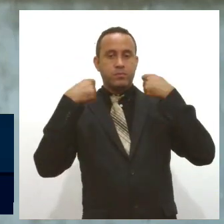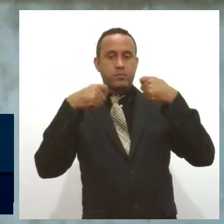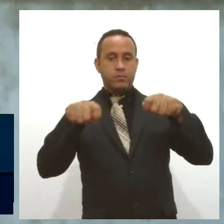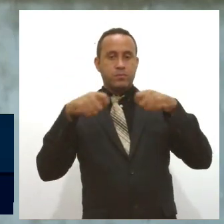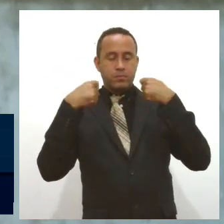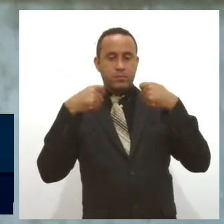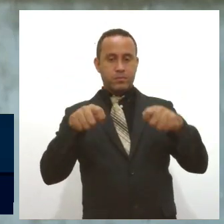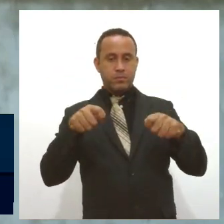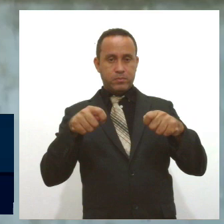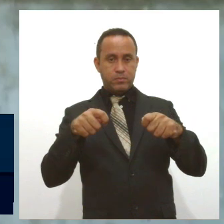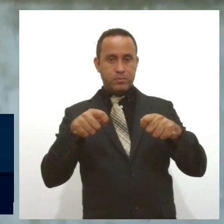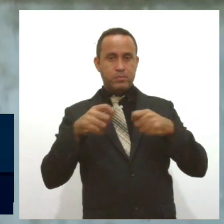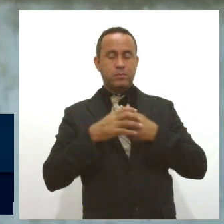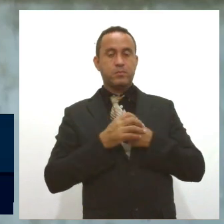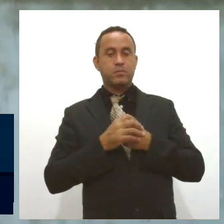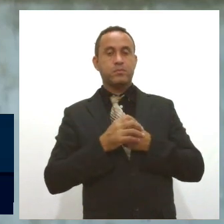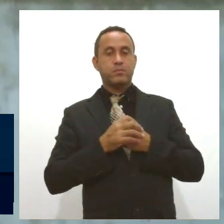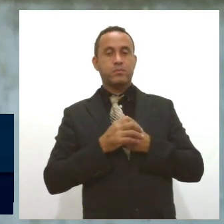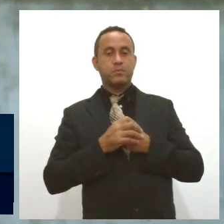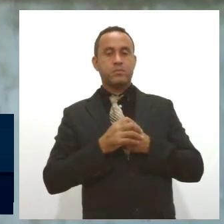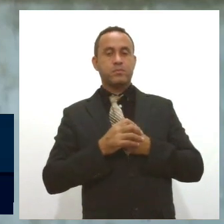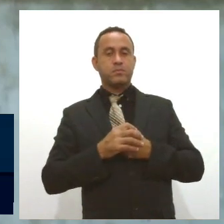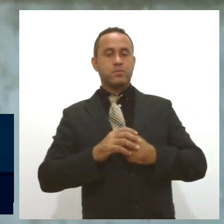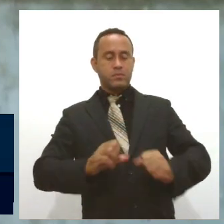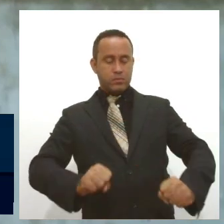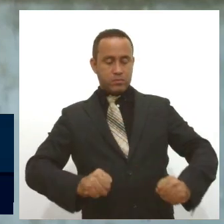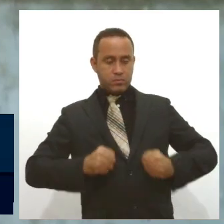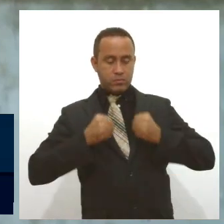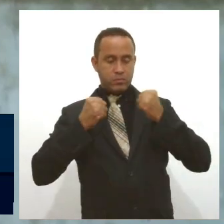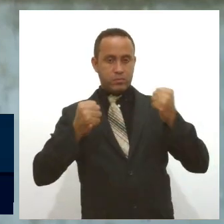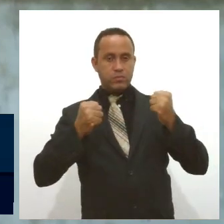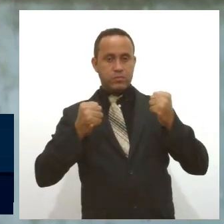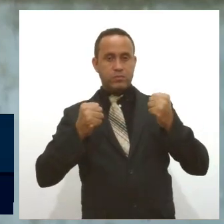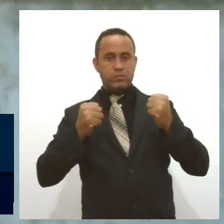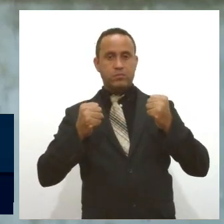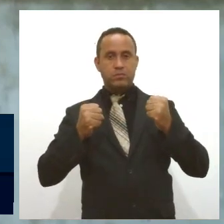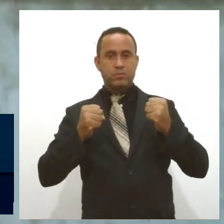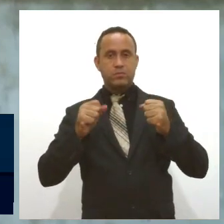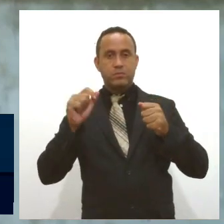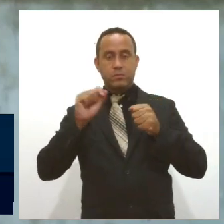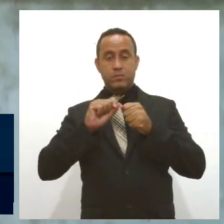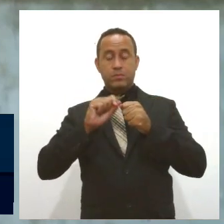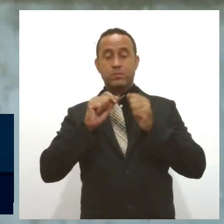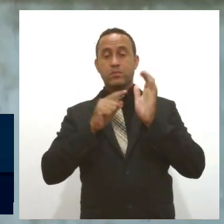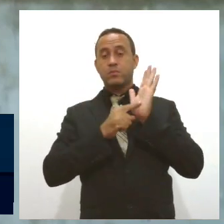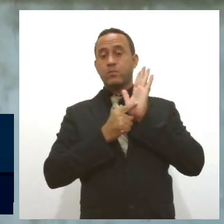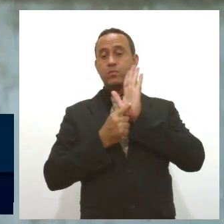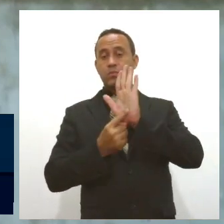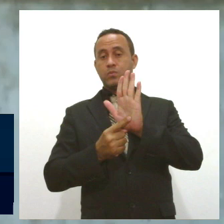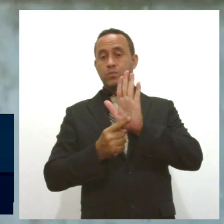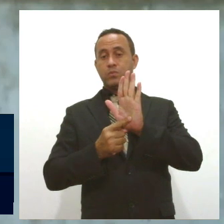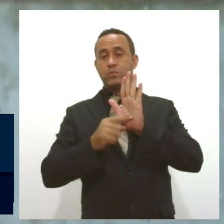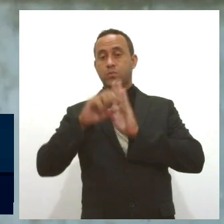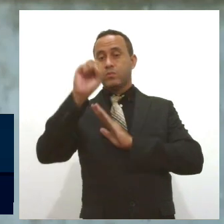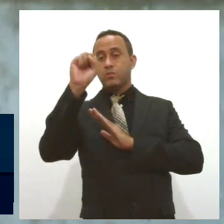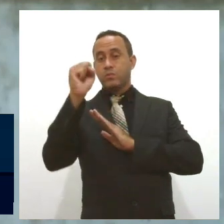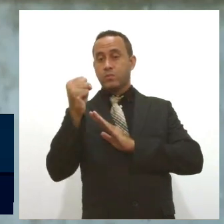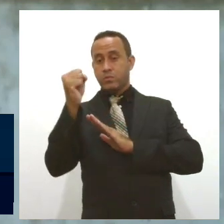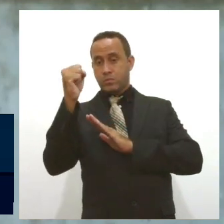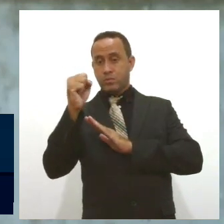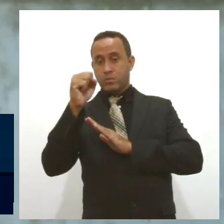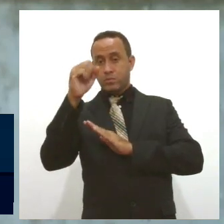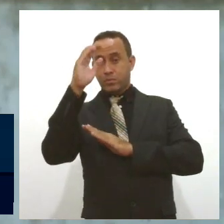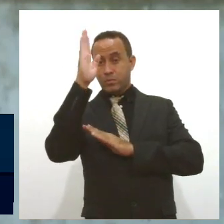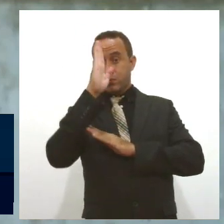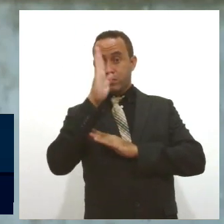exemplo da eficiência que nós tivemos na implantação da infraestrutura, a gente tem que demonstrar, não só para o Sergipano, mas para o